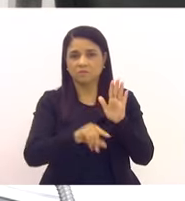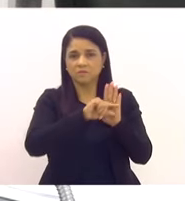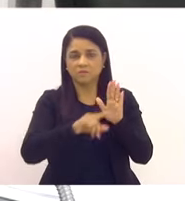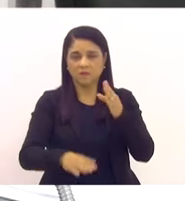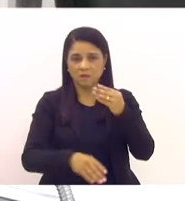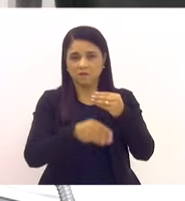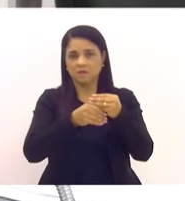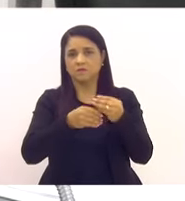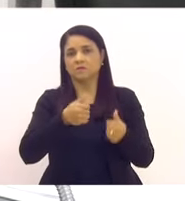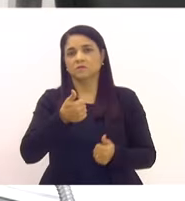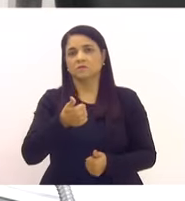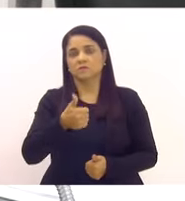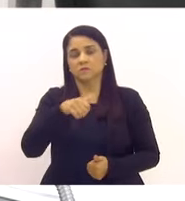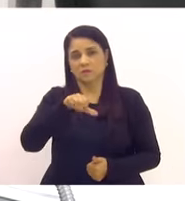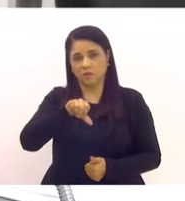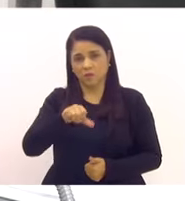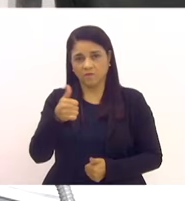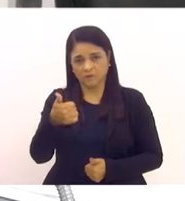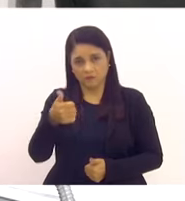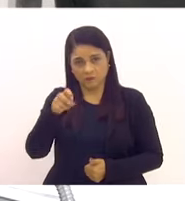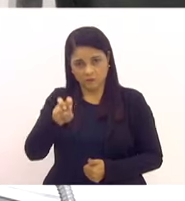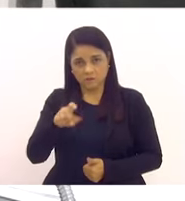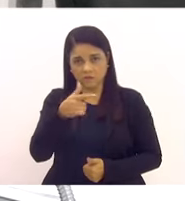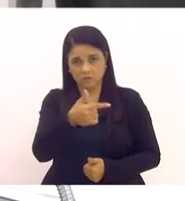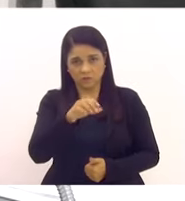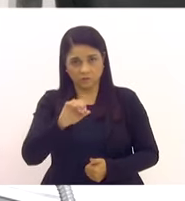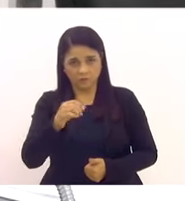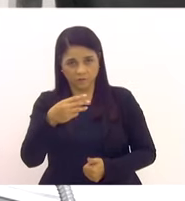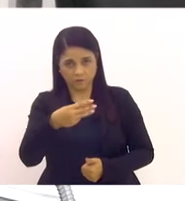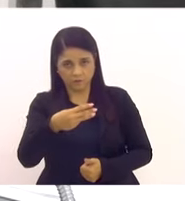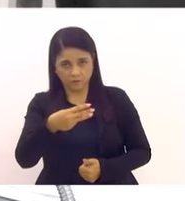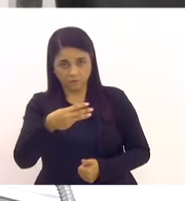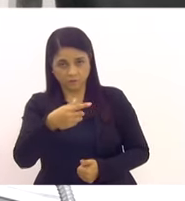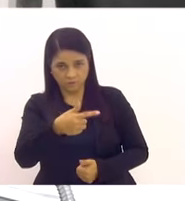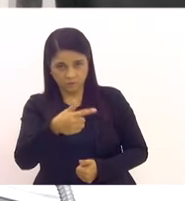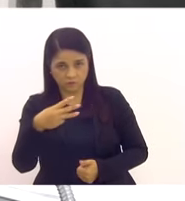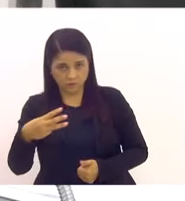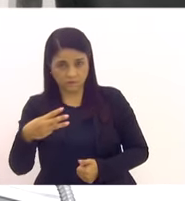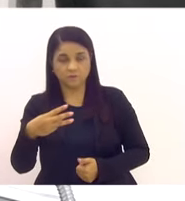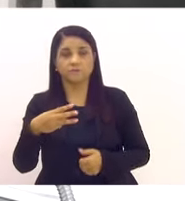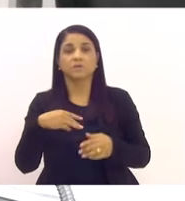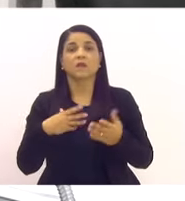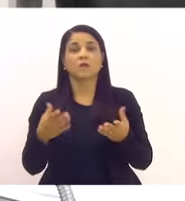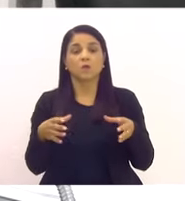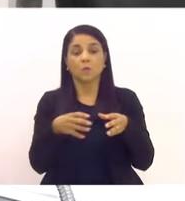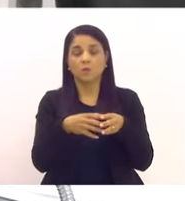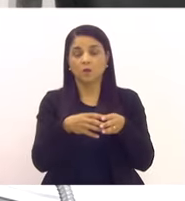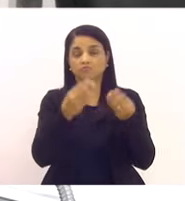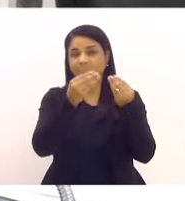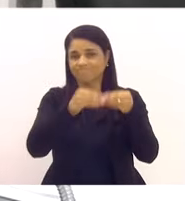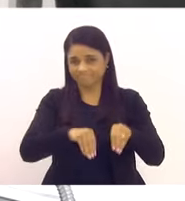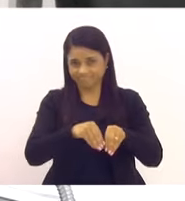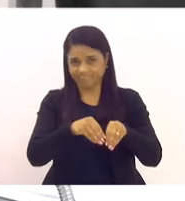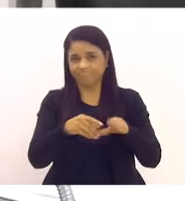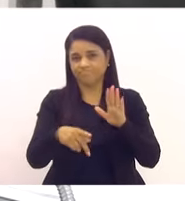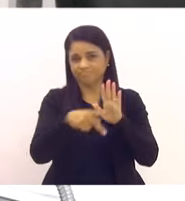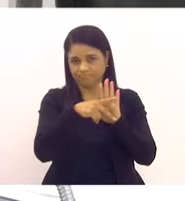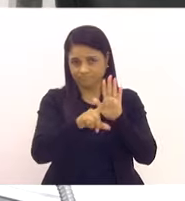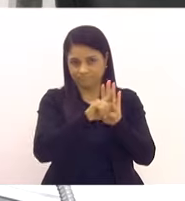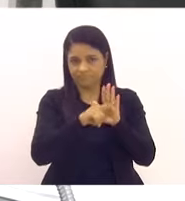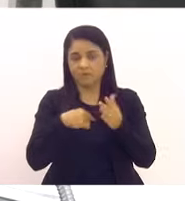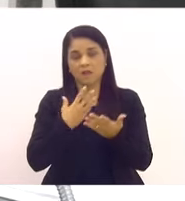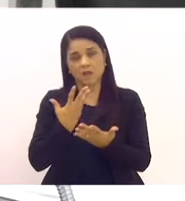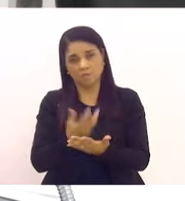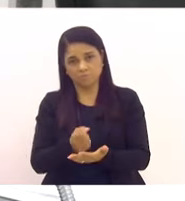ao PL 1915 de 23. Vou chamar o bloco, então, das prejudicabilidades. Senhores que